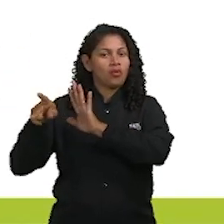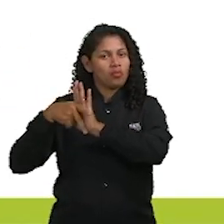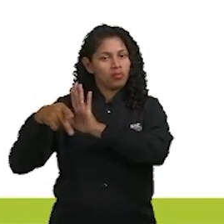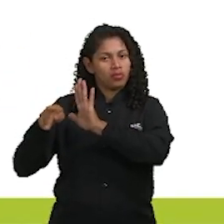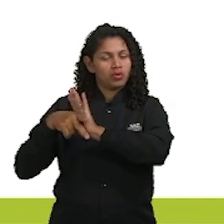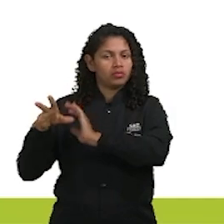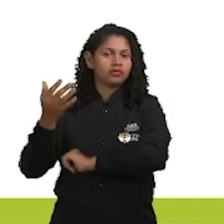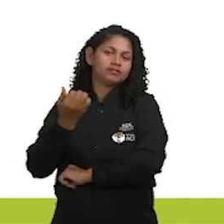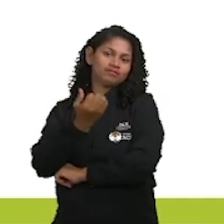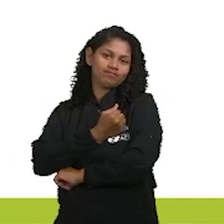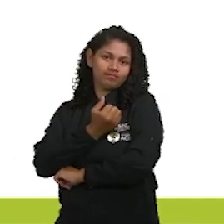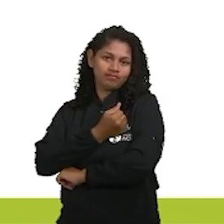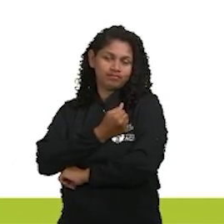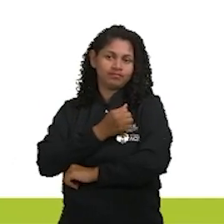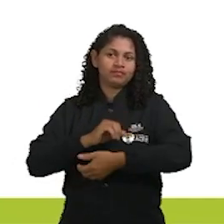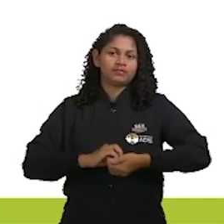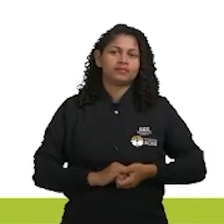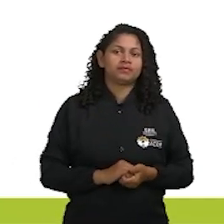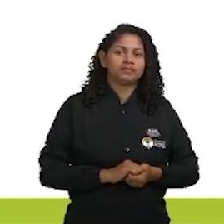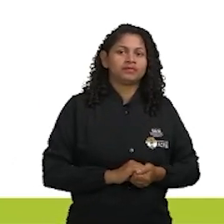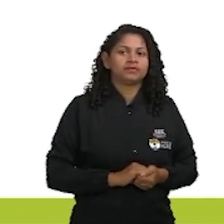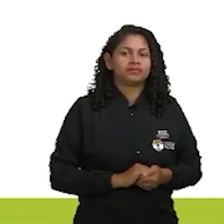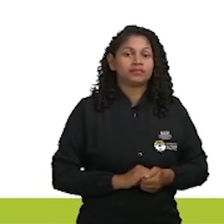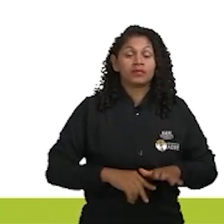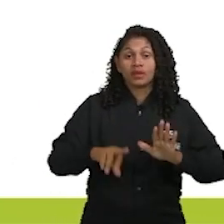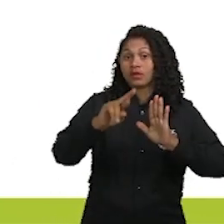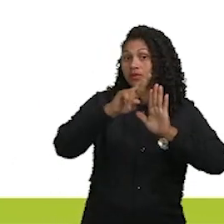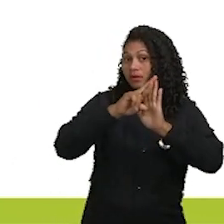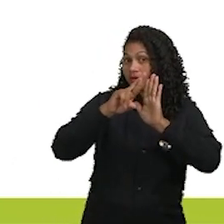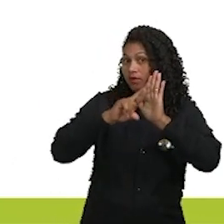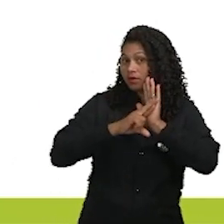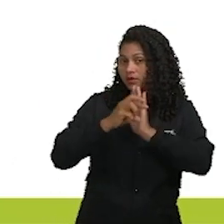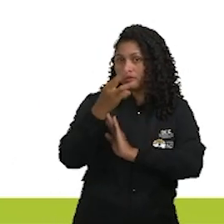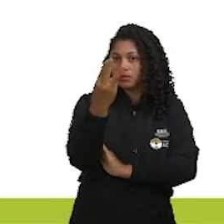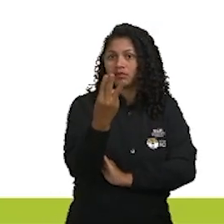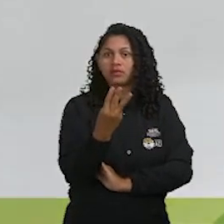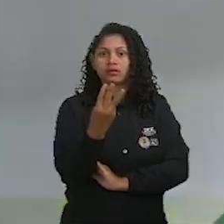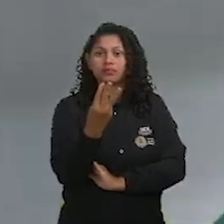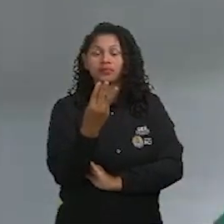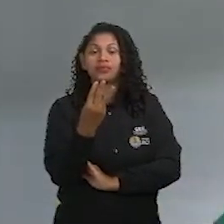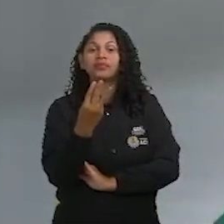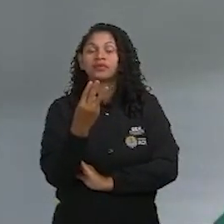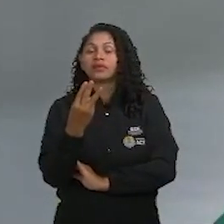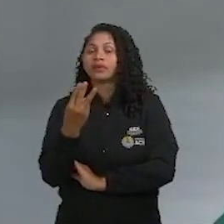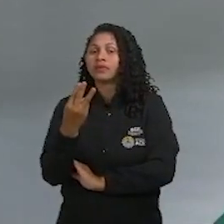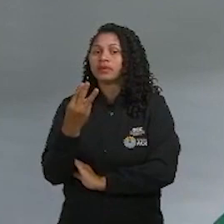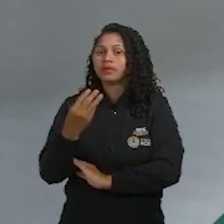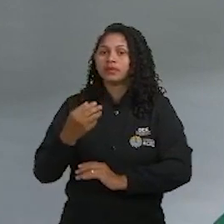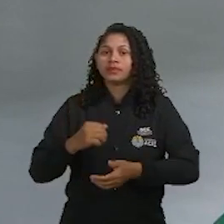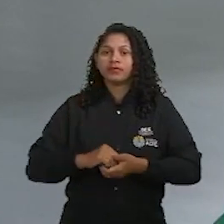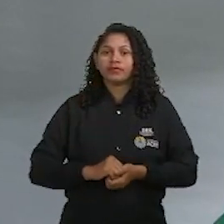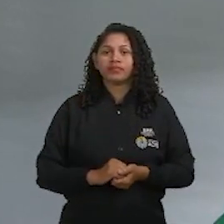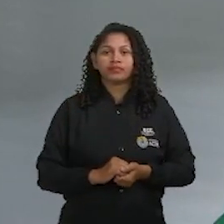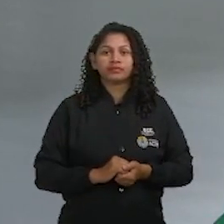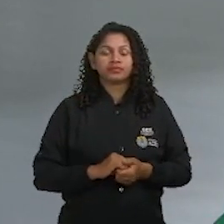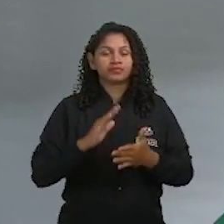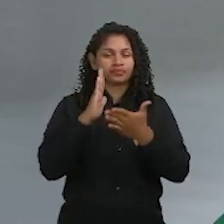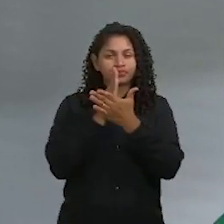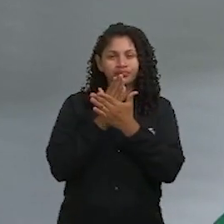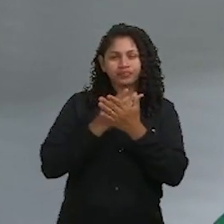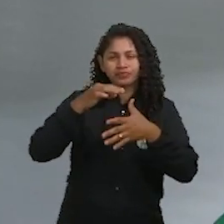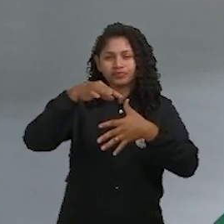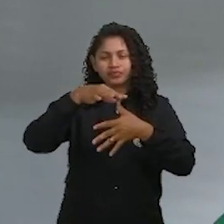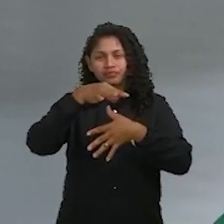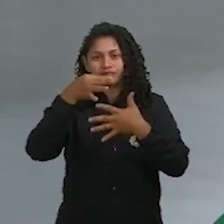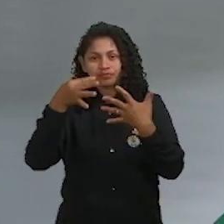1 e 2? Então vamos para a regra de número 3. A regra de número 3 vai me dizer que alguns